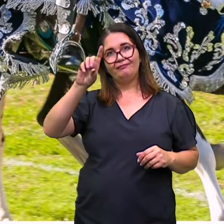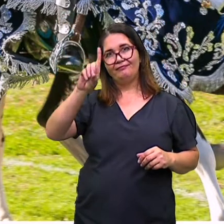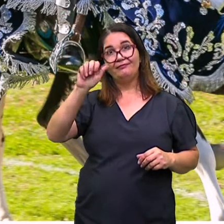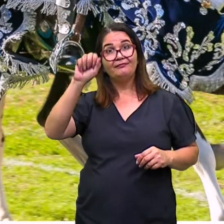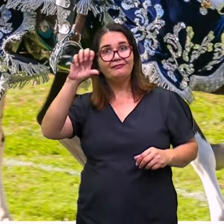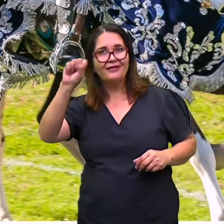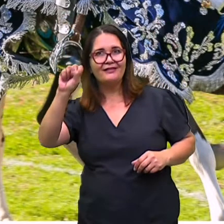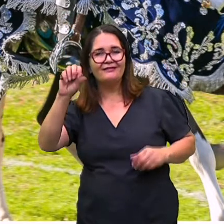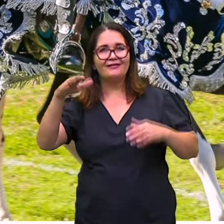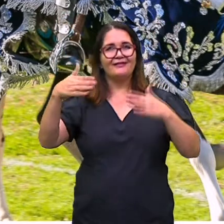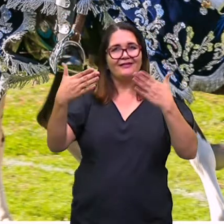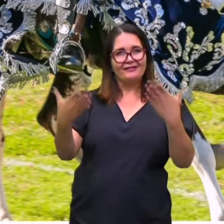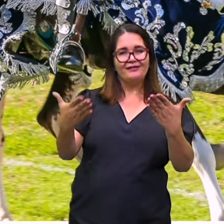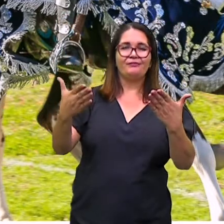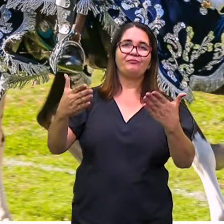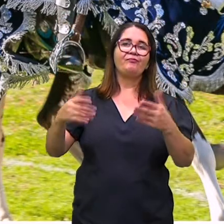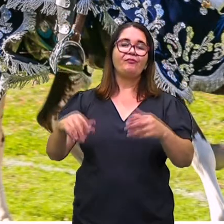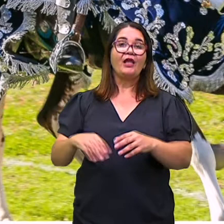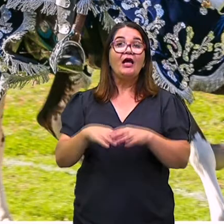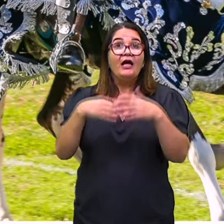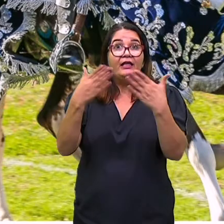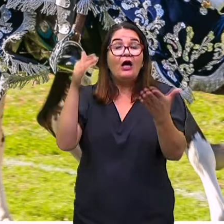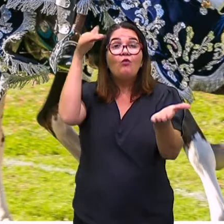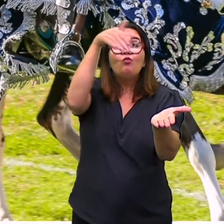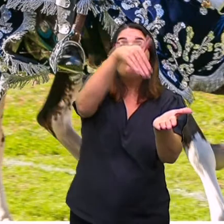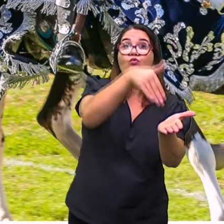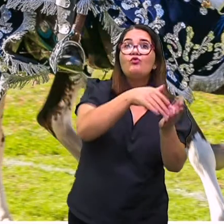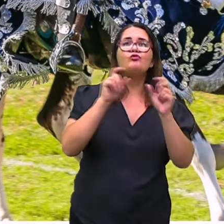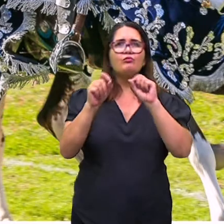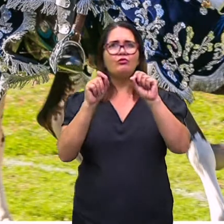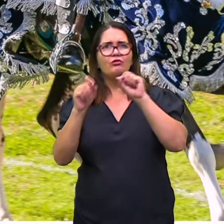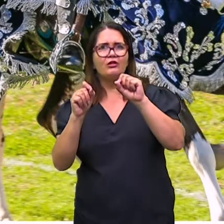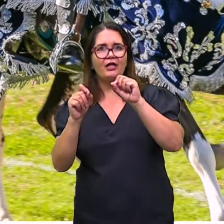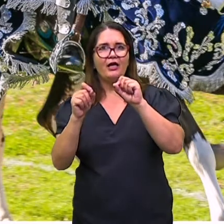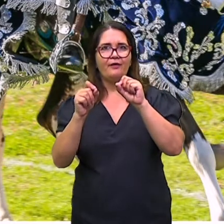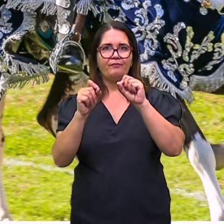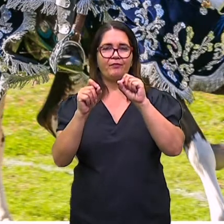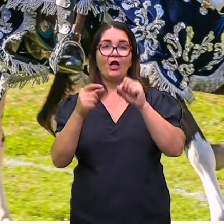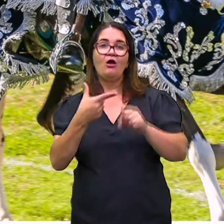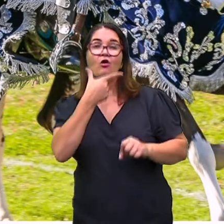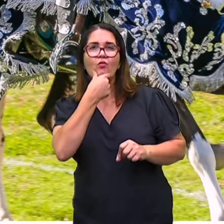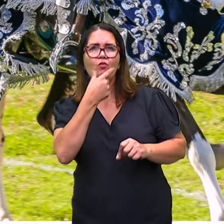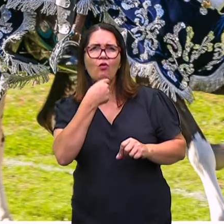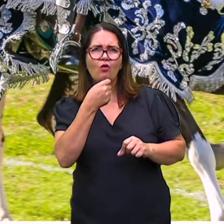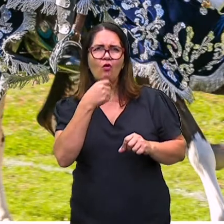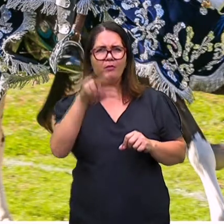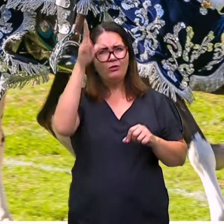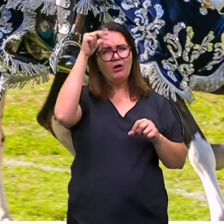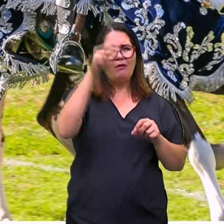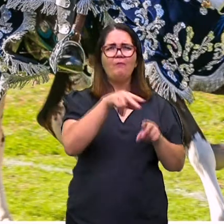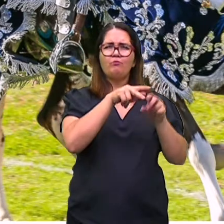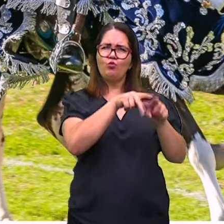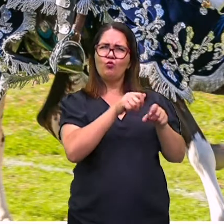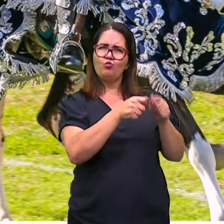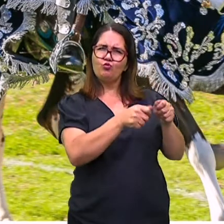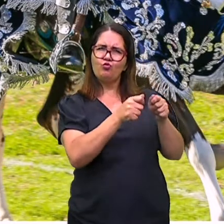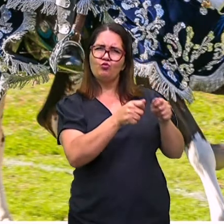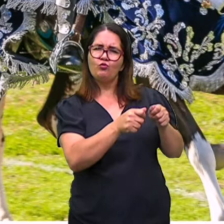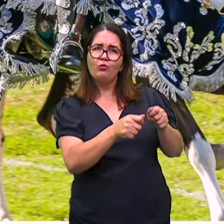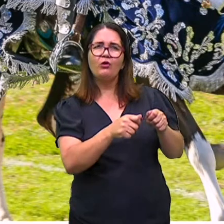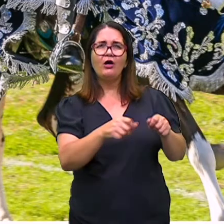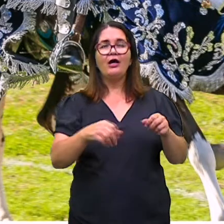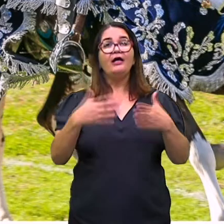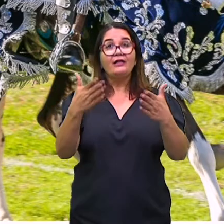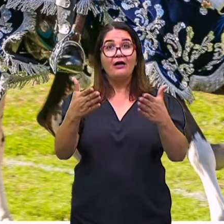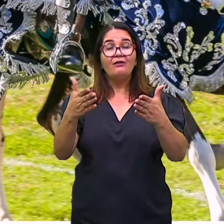sua residência, o último cavaleiro dos 12 de cada exército. E, seguindo uma hierarquia, vão de